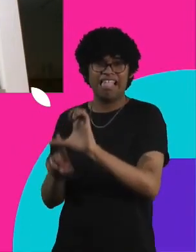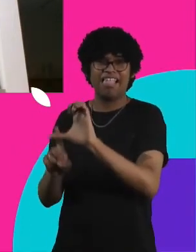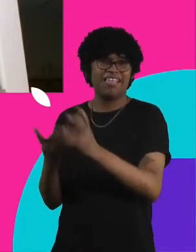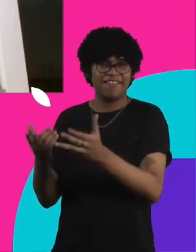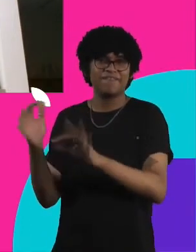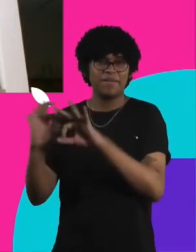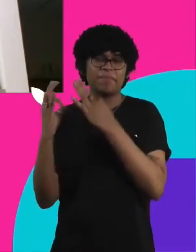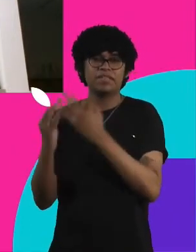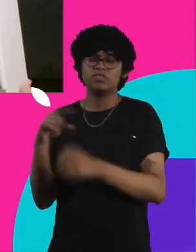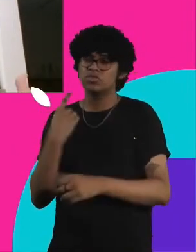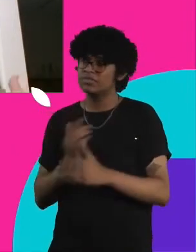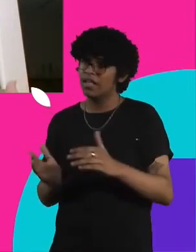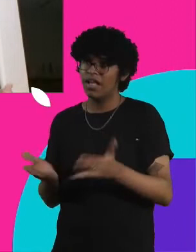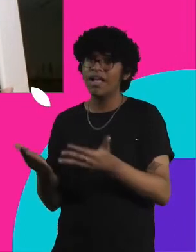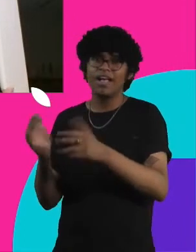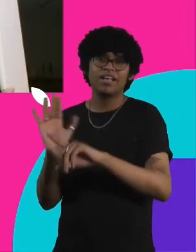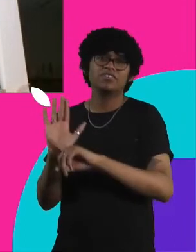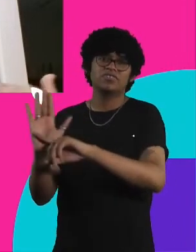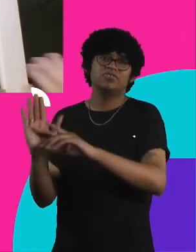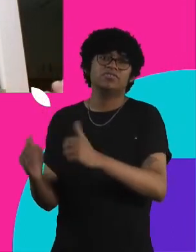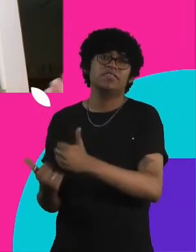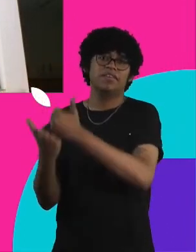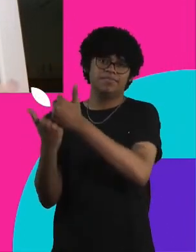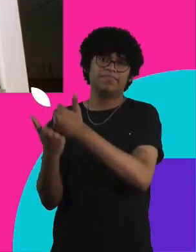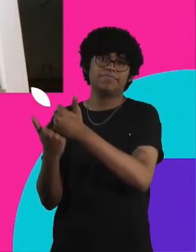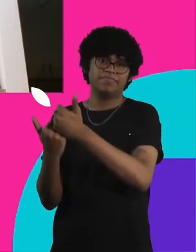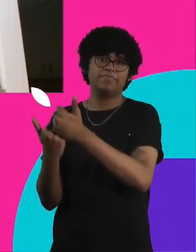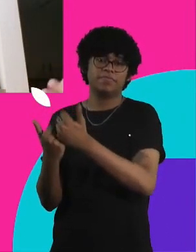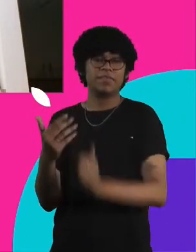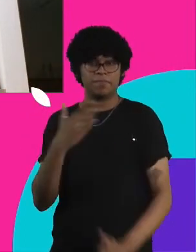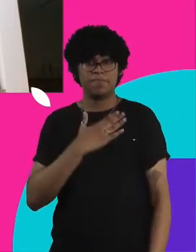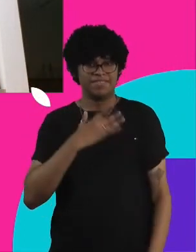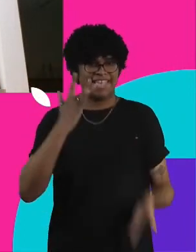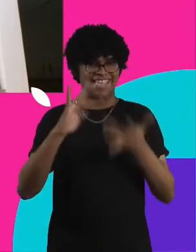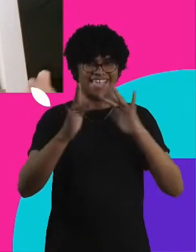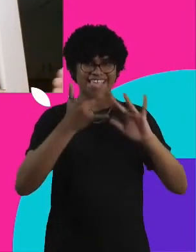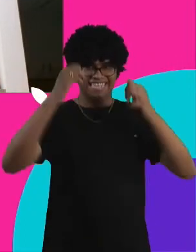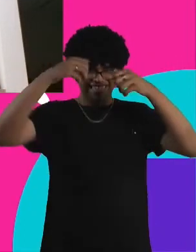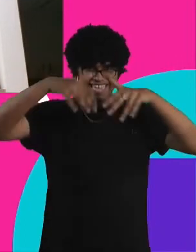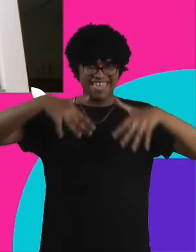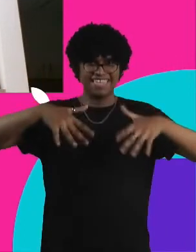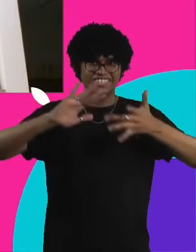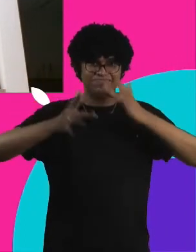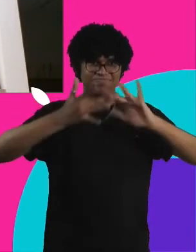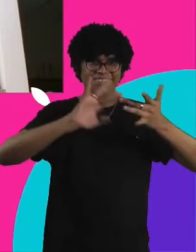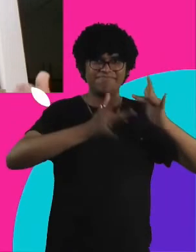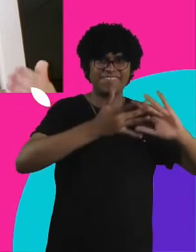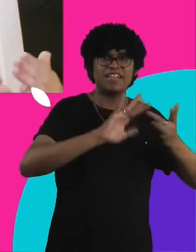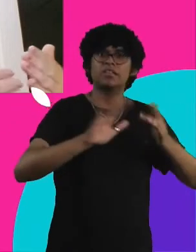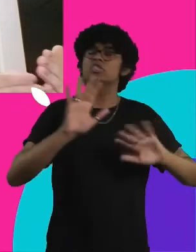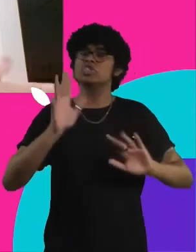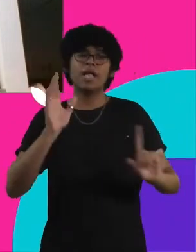essas mulheres. Esse é meu ponto. O meu trabalho de ajuda, o meu que eu digo da rede, que a gente faz há 11 anos, a gente já impactou 9 milhões